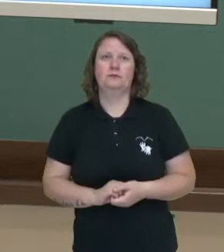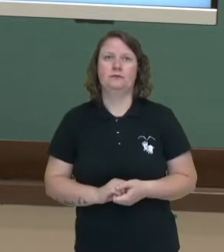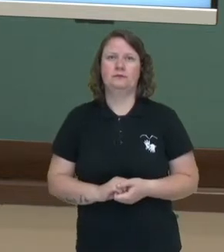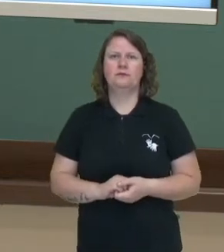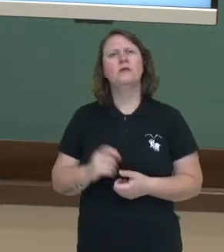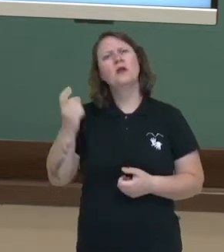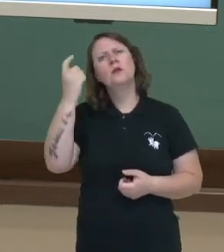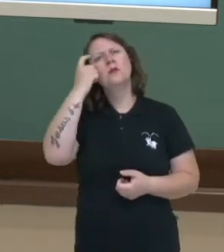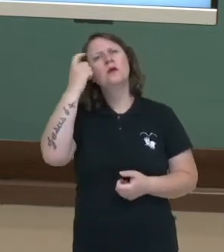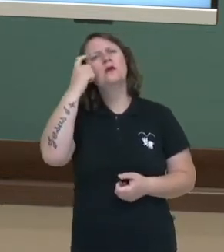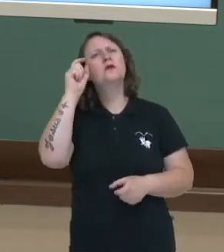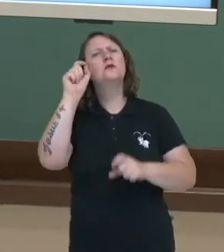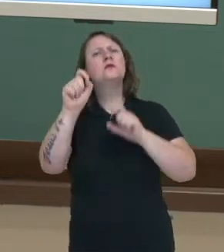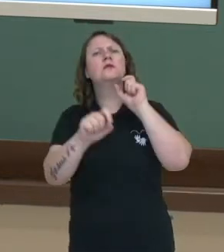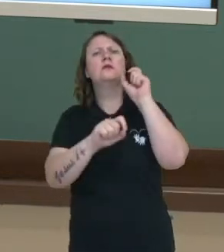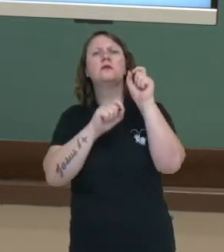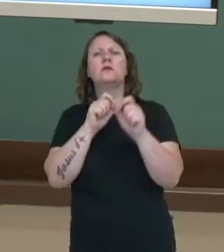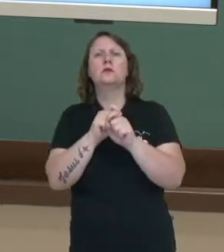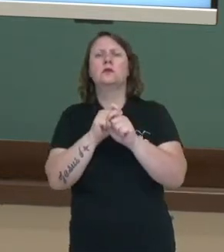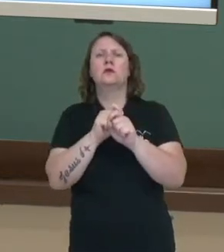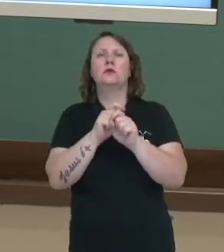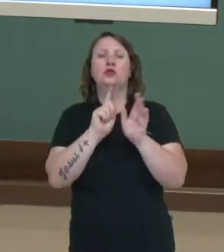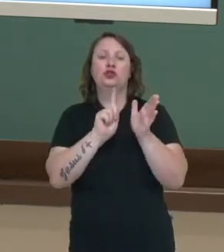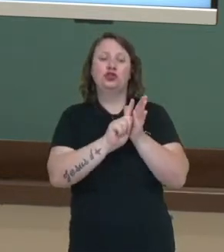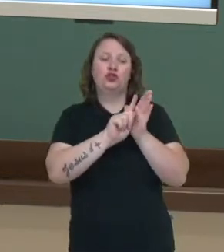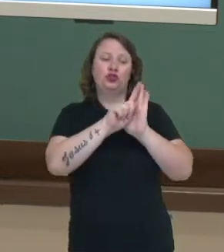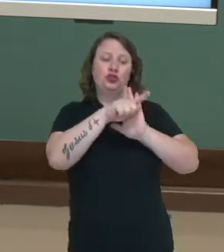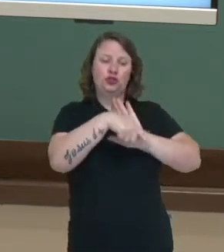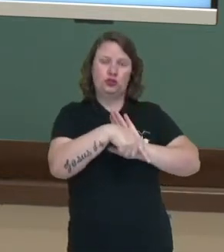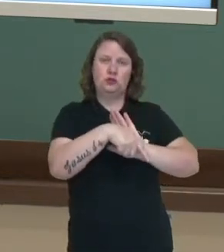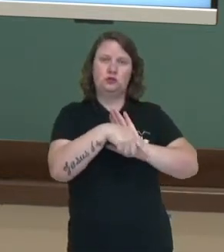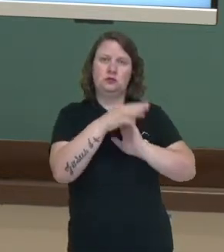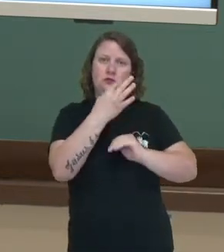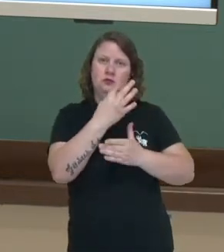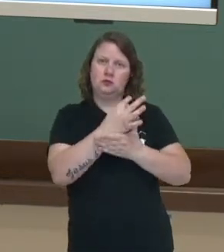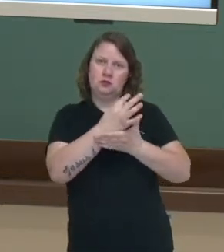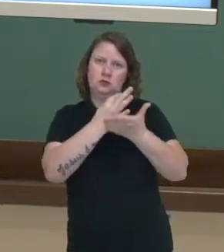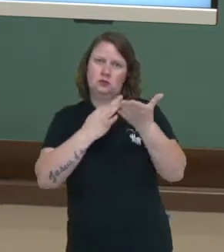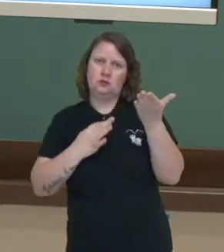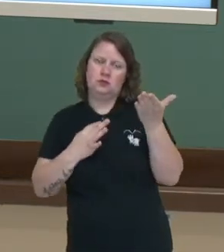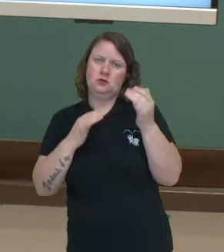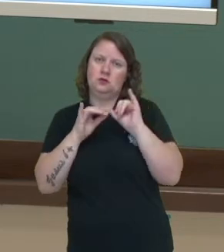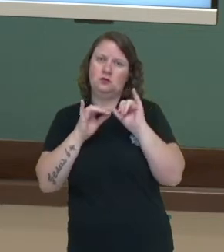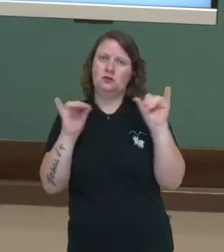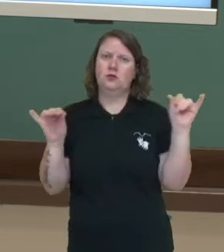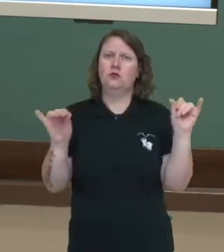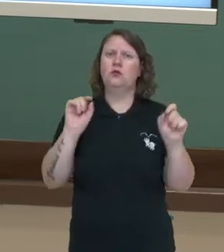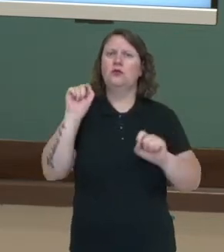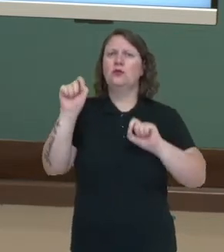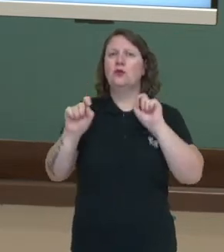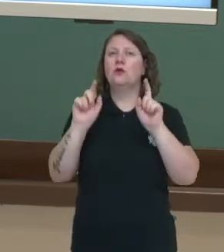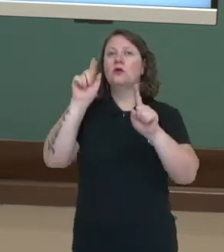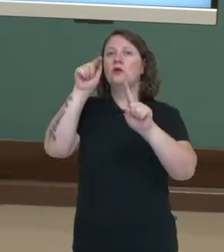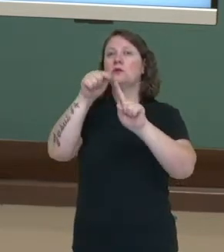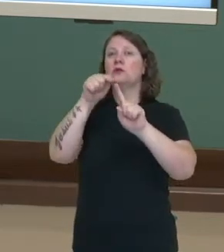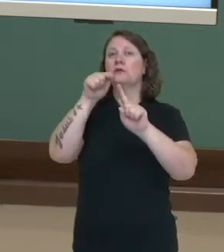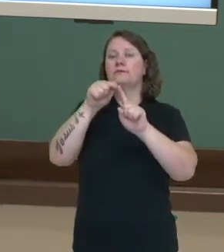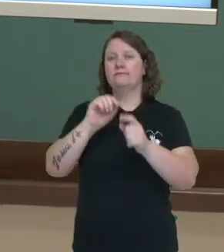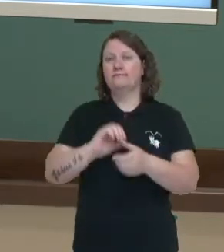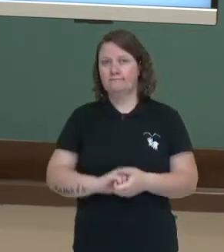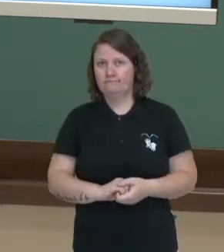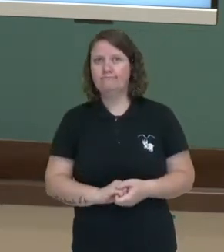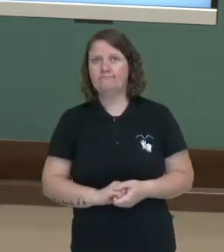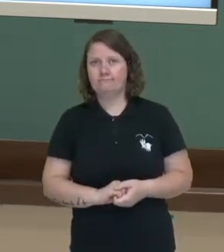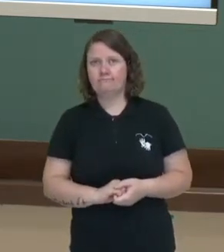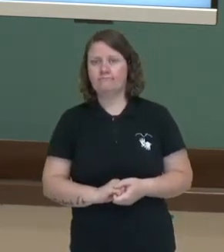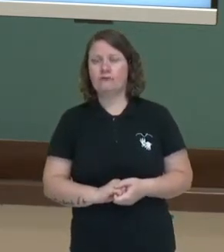Pensando um pouco sobre esse gênero textual, a notícia. Qual que é o objetivo, a função do